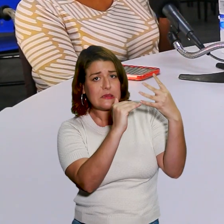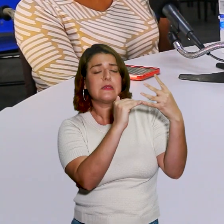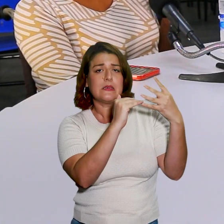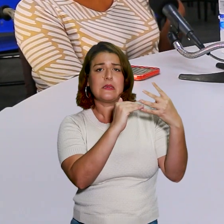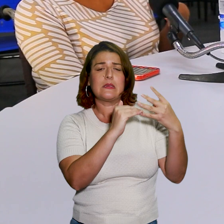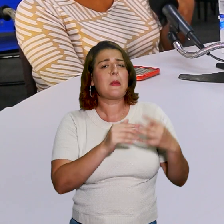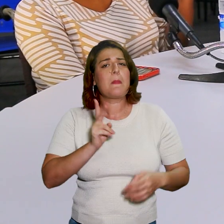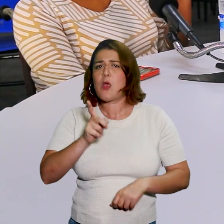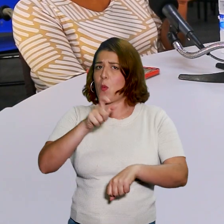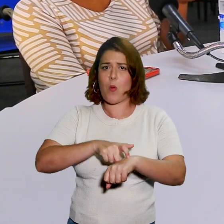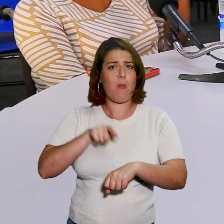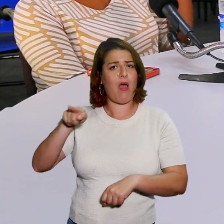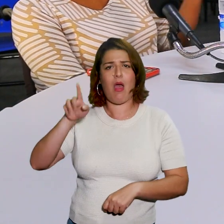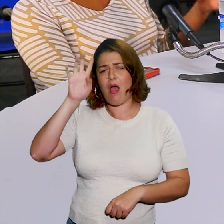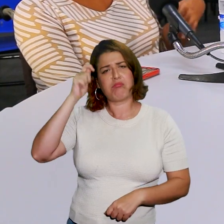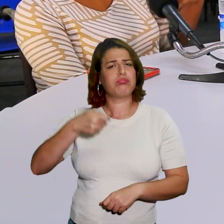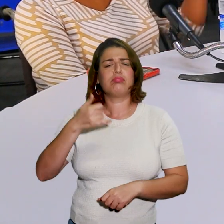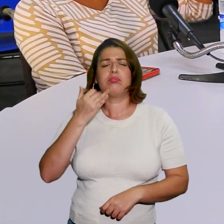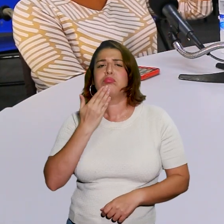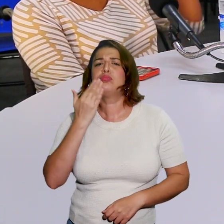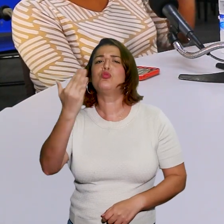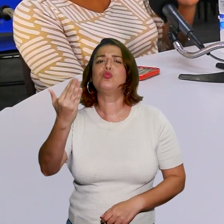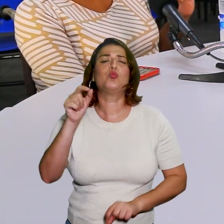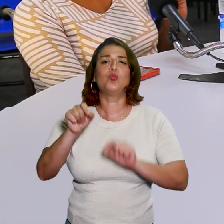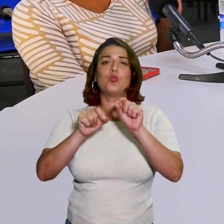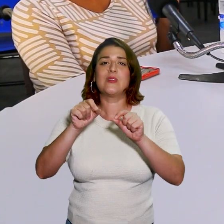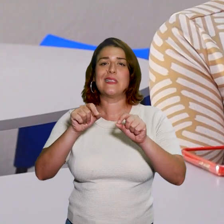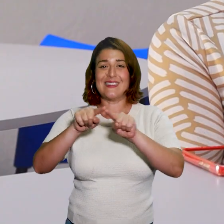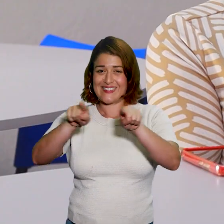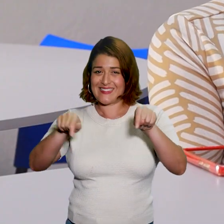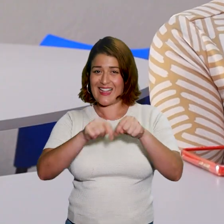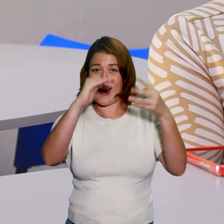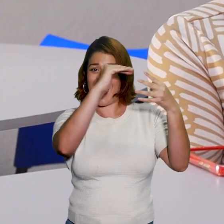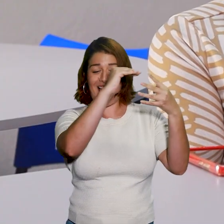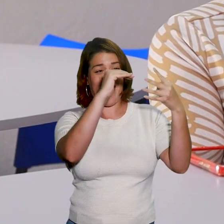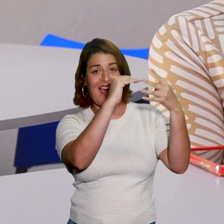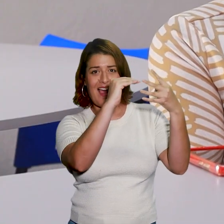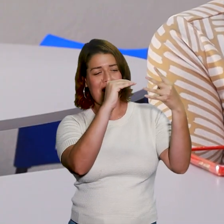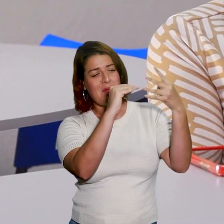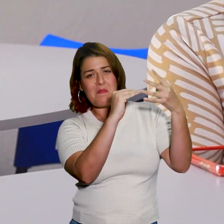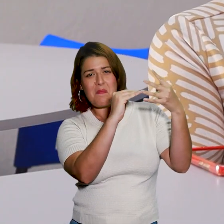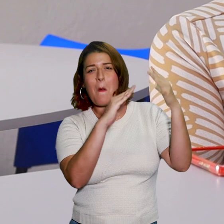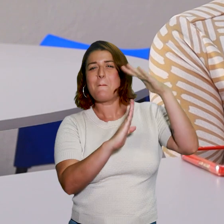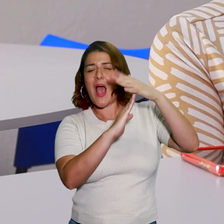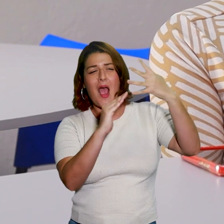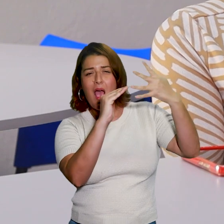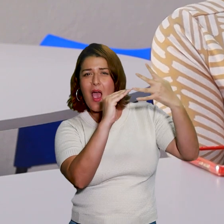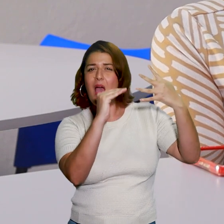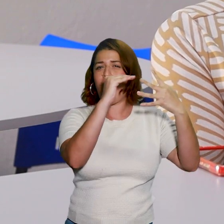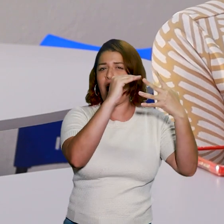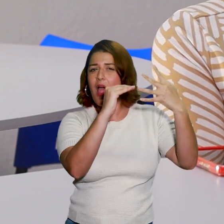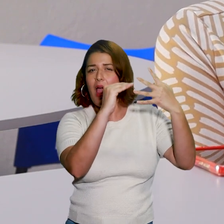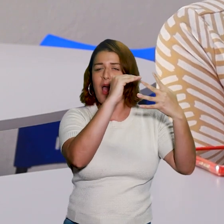Aí no mesmo momento ela foi lá, deu solicitação pra gente poder descer, e a gente ficou, tipo, segundo, no máximo, terceiro andar